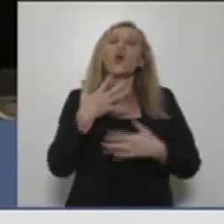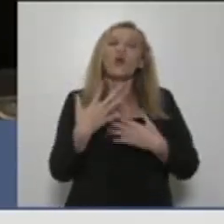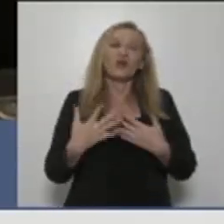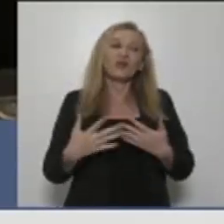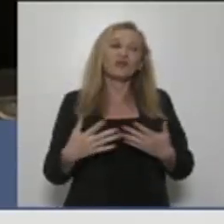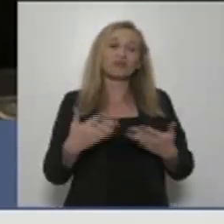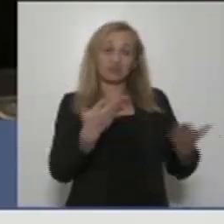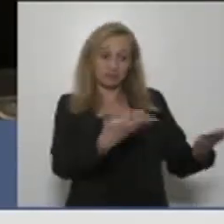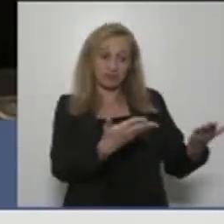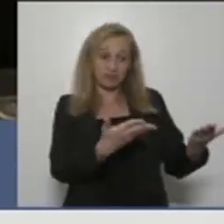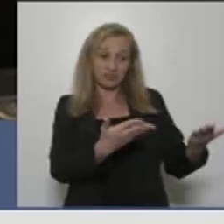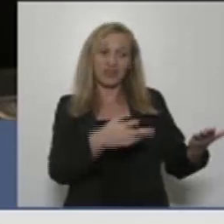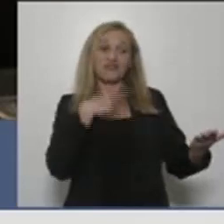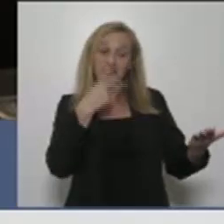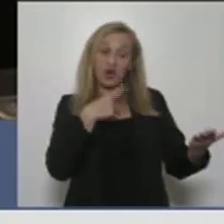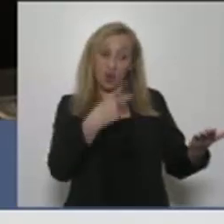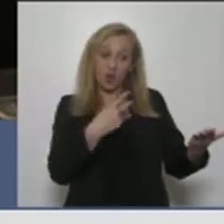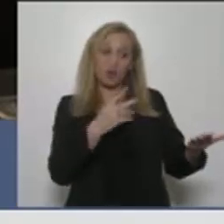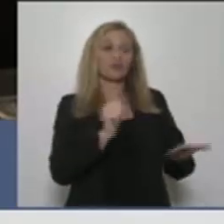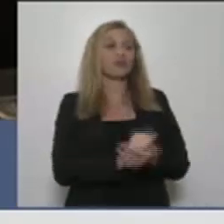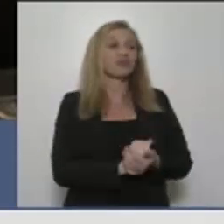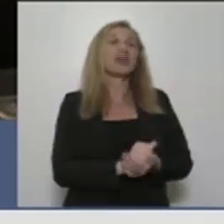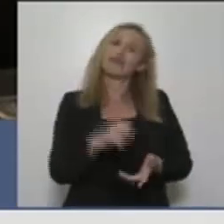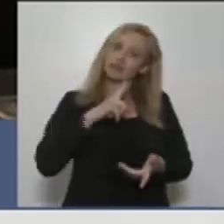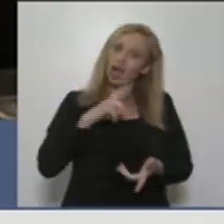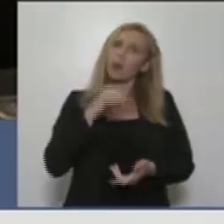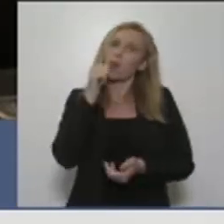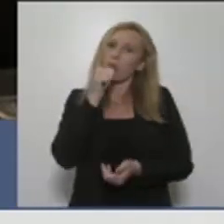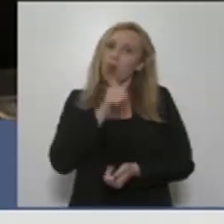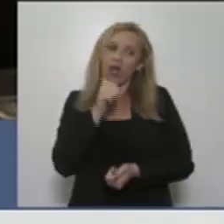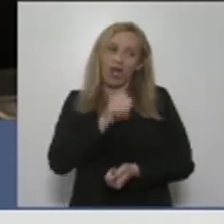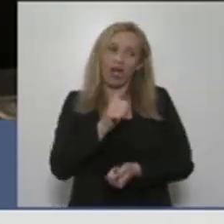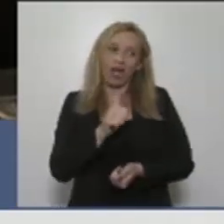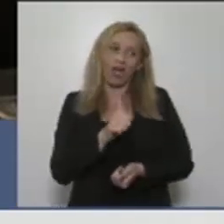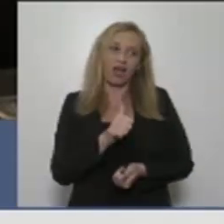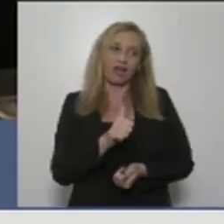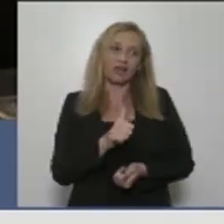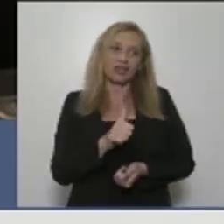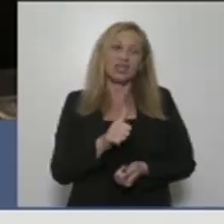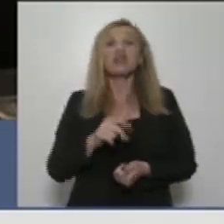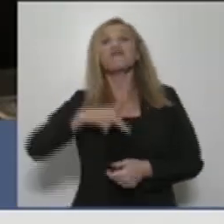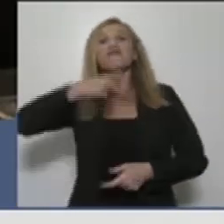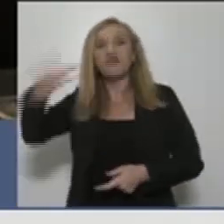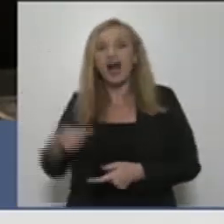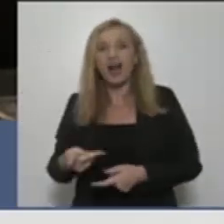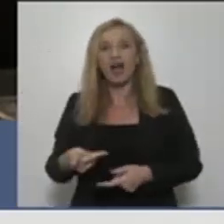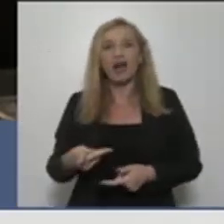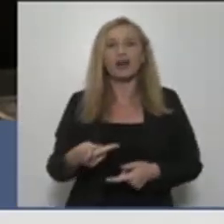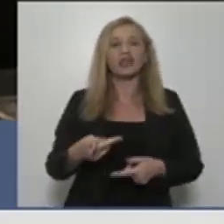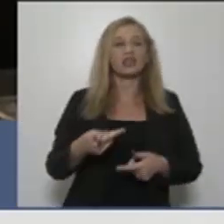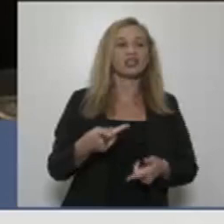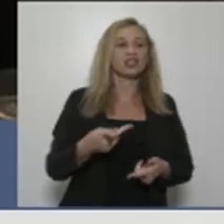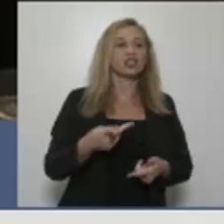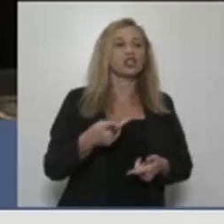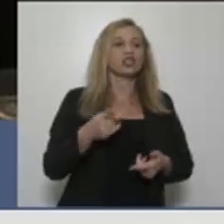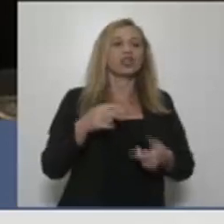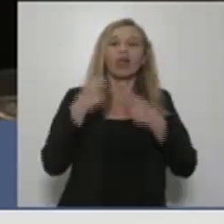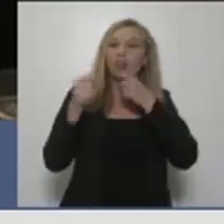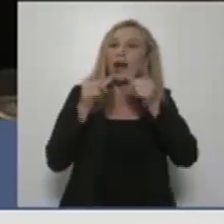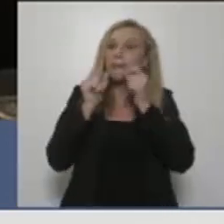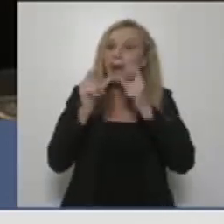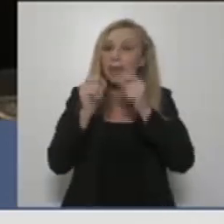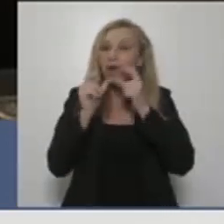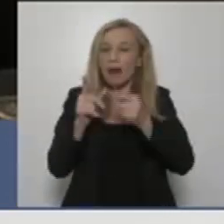Excelência falou com muita propriedade, tem mulher que vem a público, que fala, que